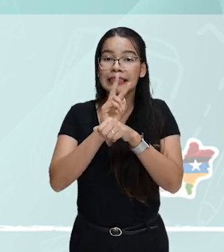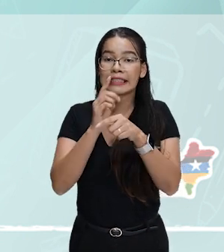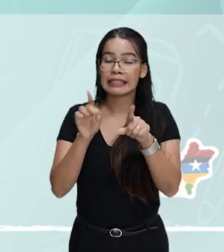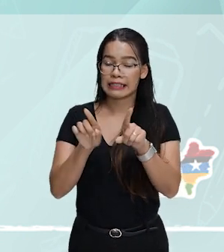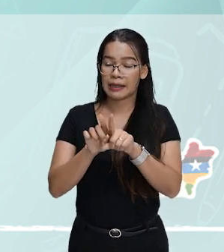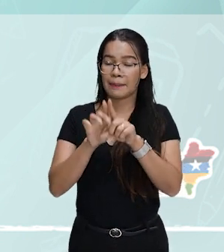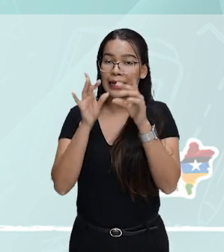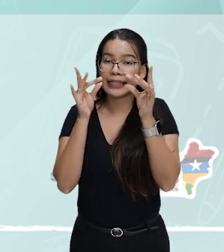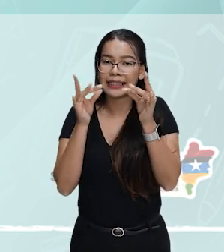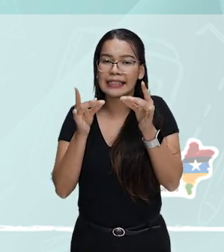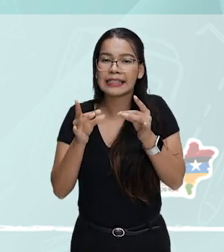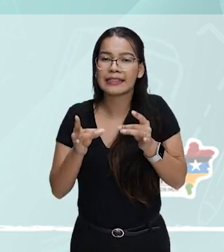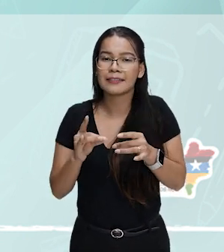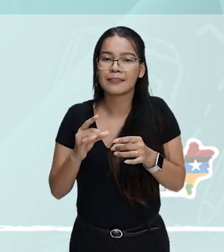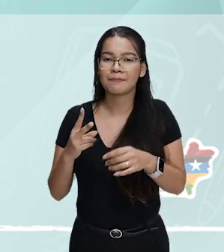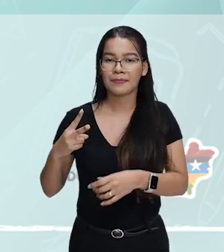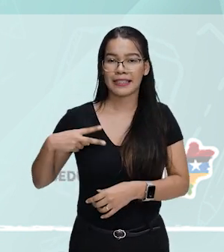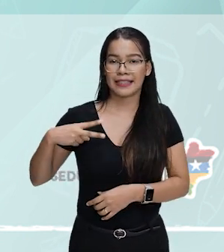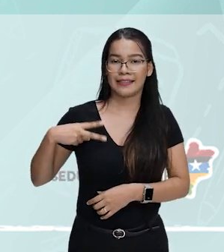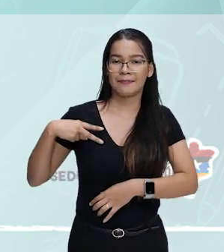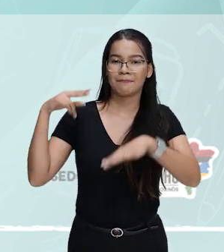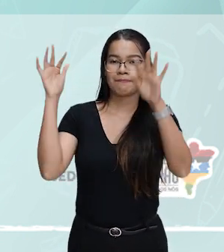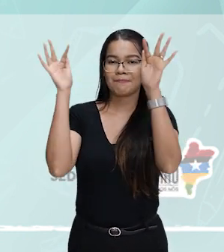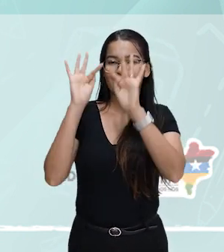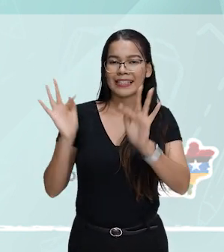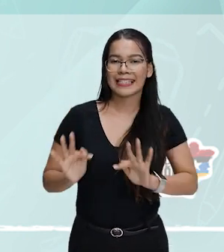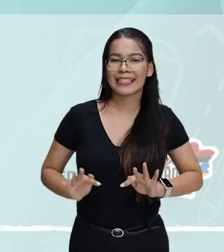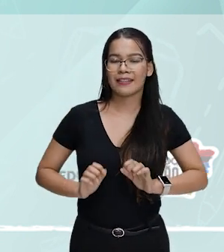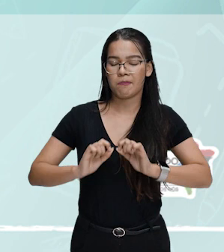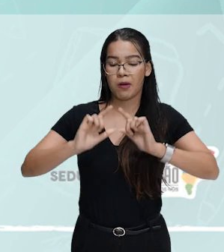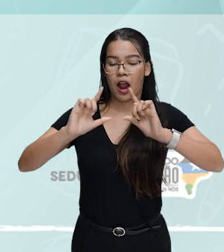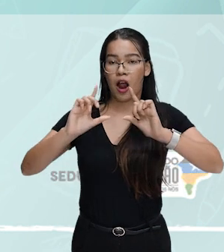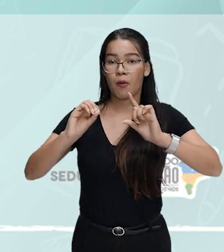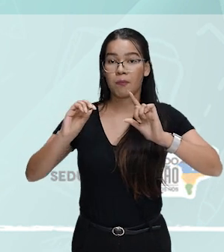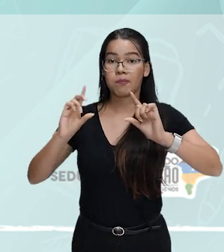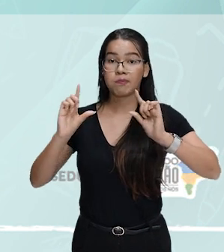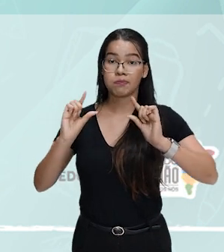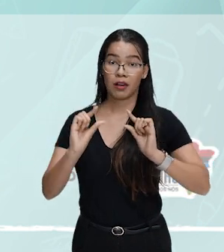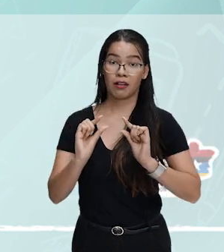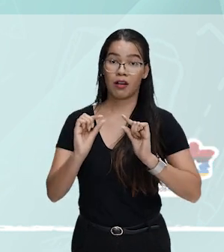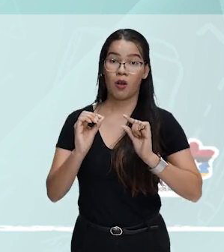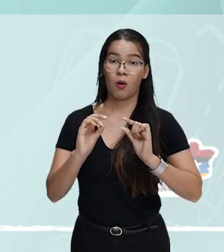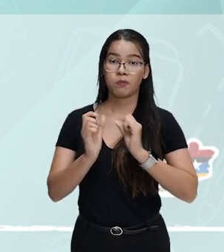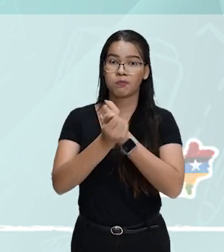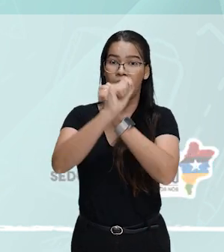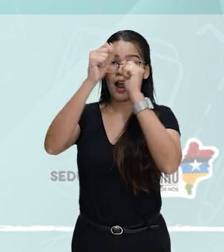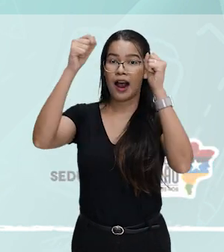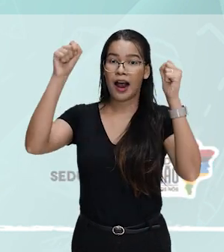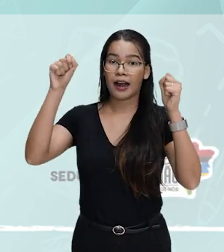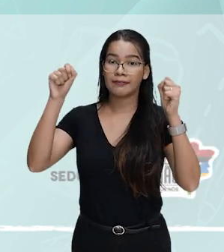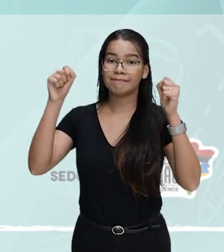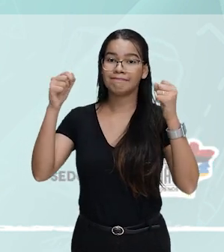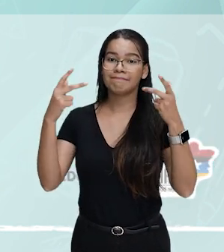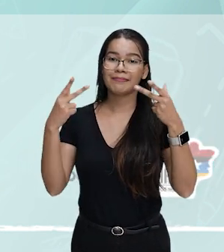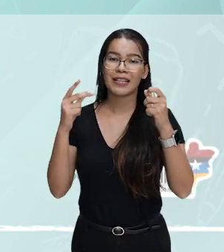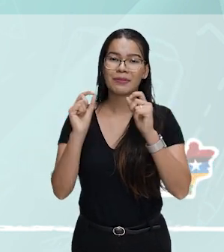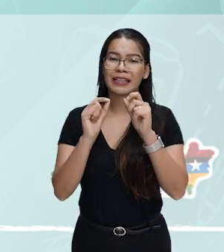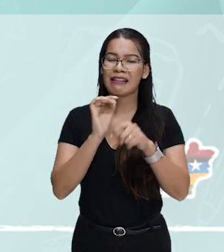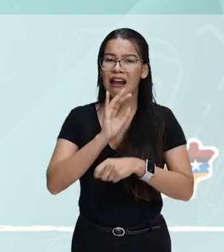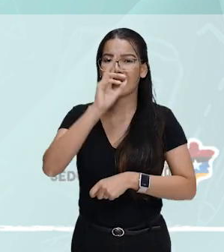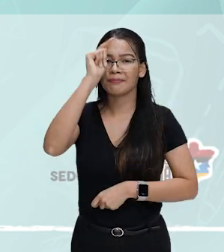merecerem alegrias de pequeno e médio porte e até grandes, ainda que fugazes alegrias.